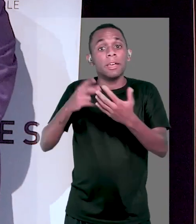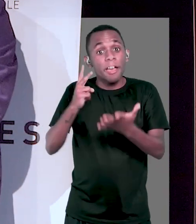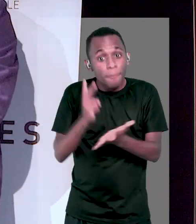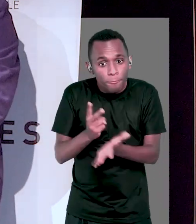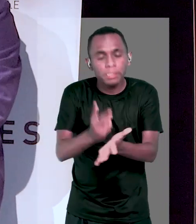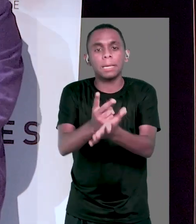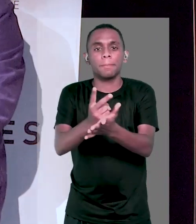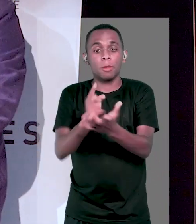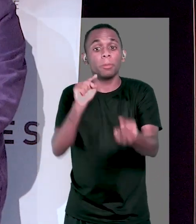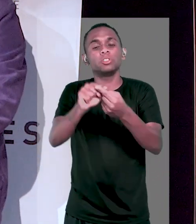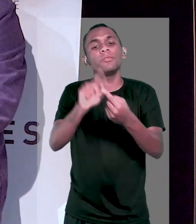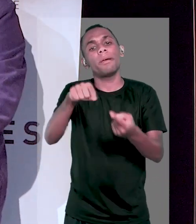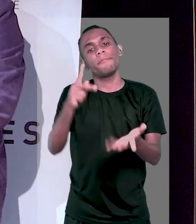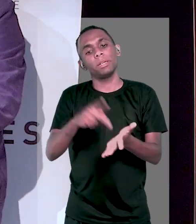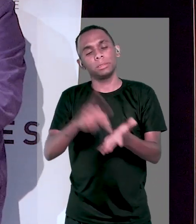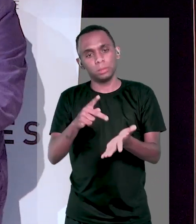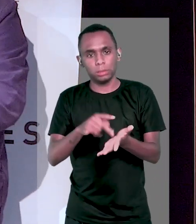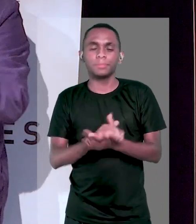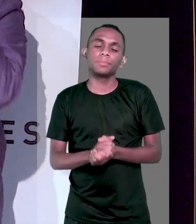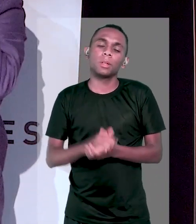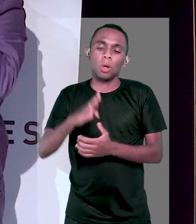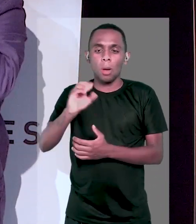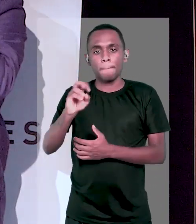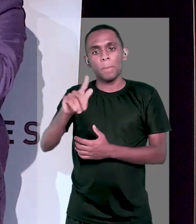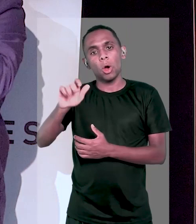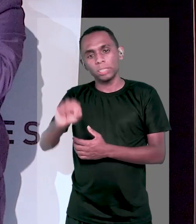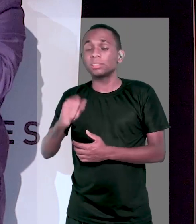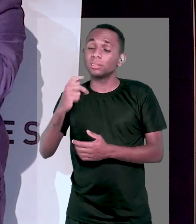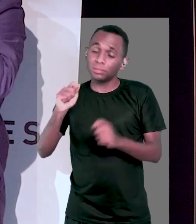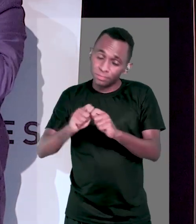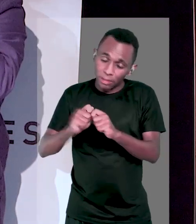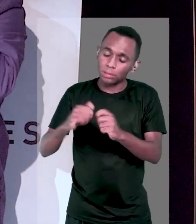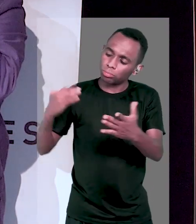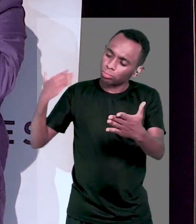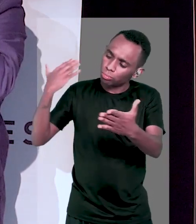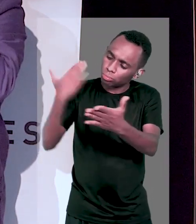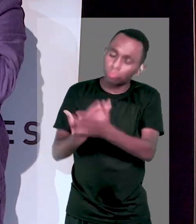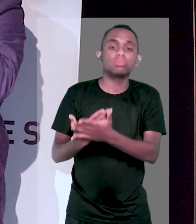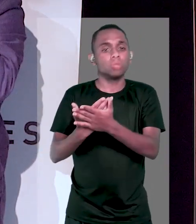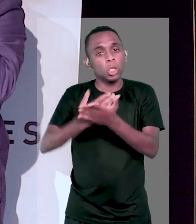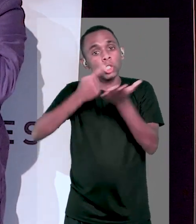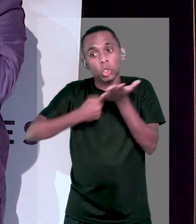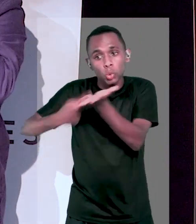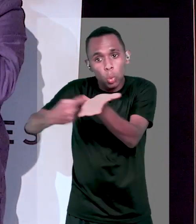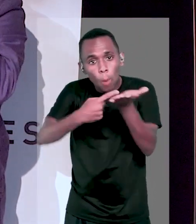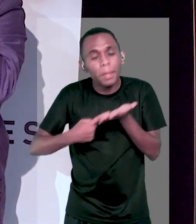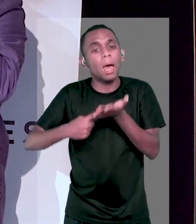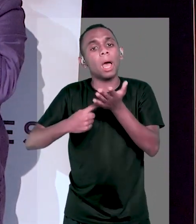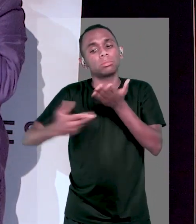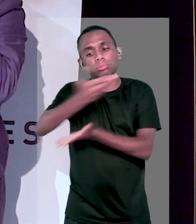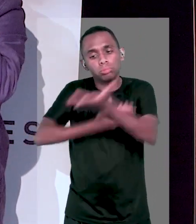poeta, o René Charre, escreveu, e que é síntese daquilo que eu queria dizer. O René Charre diz o seguinte, a